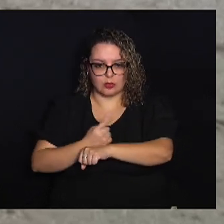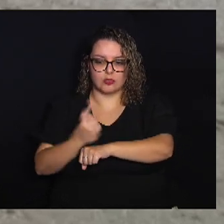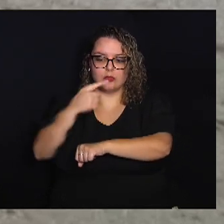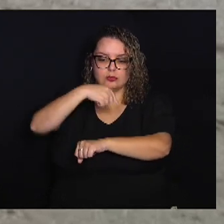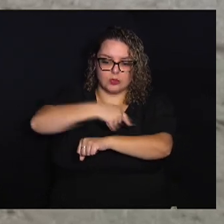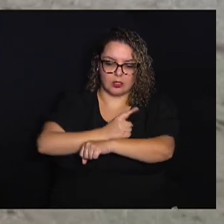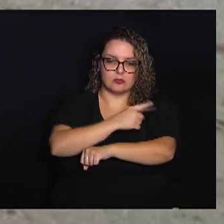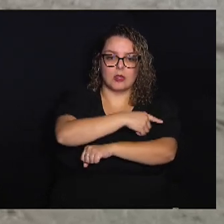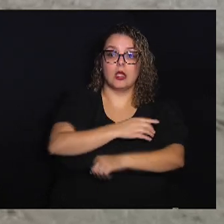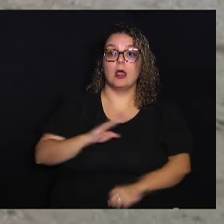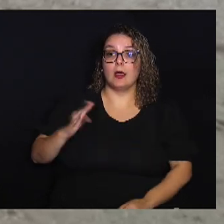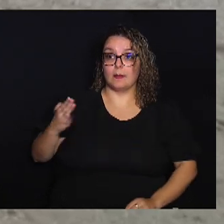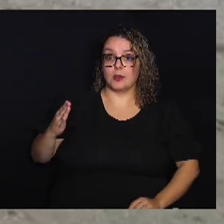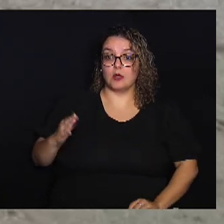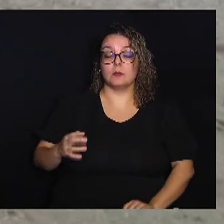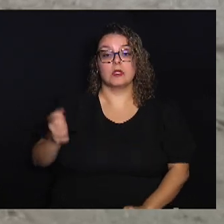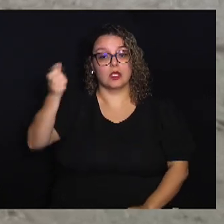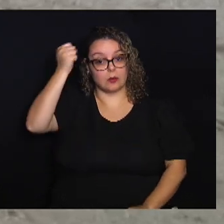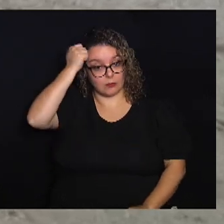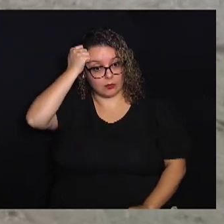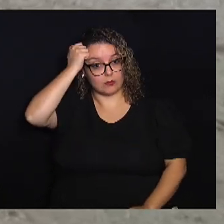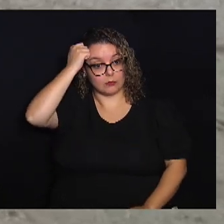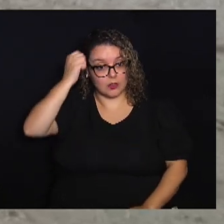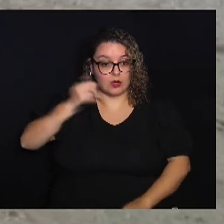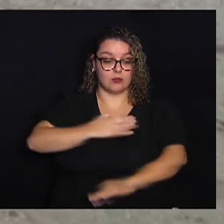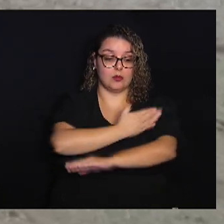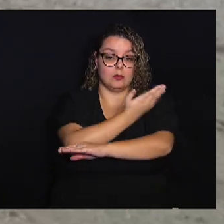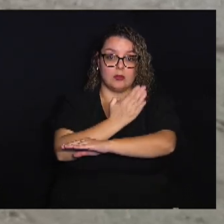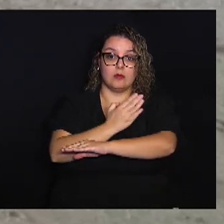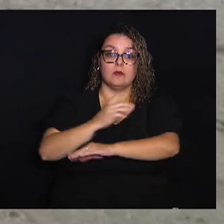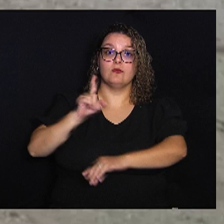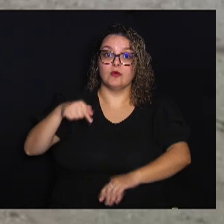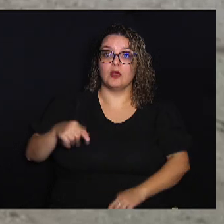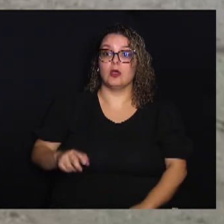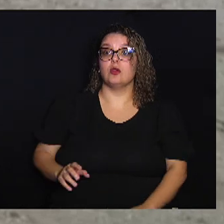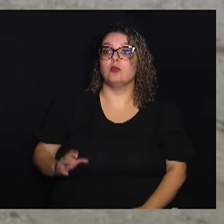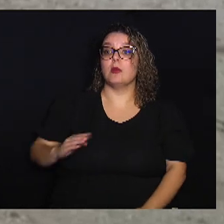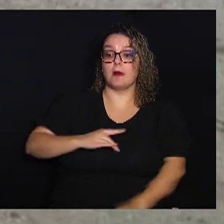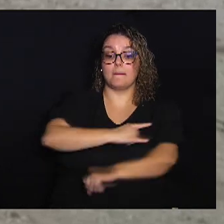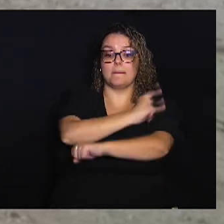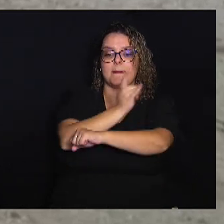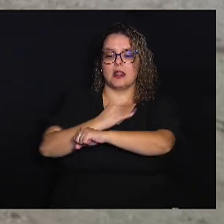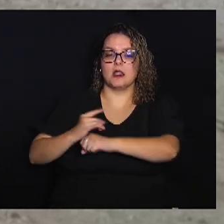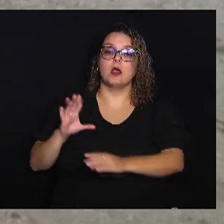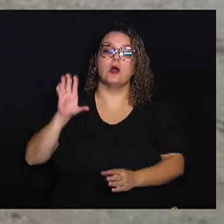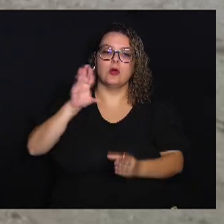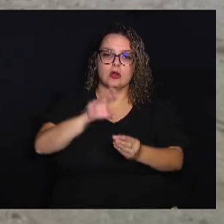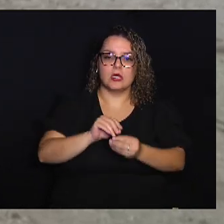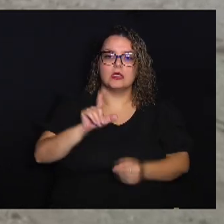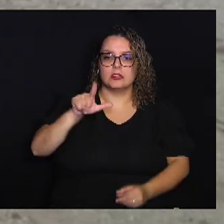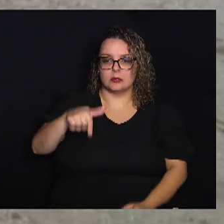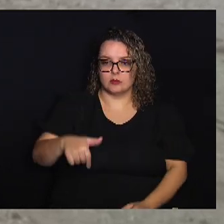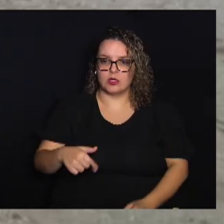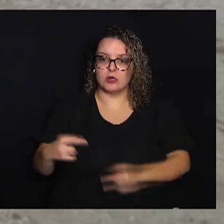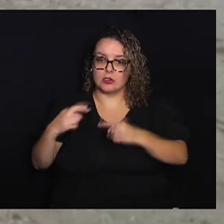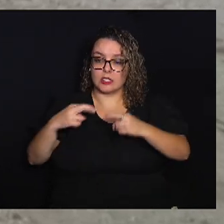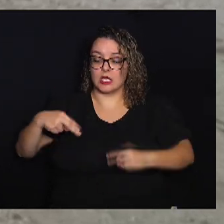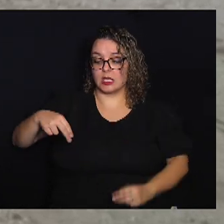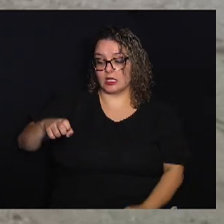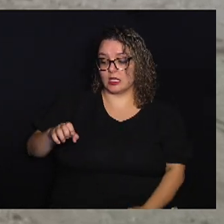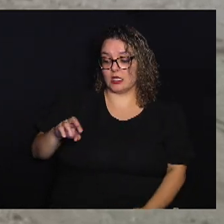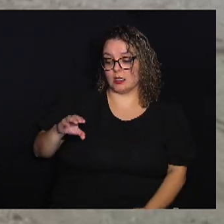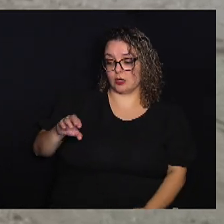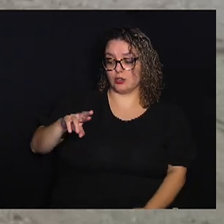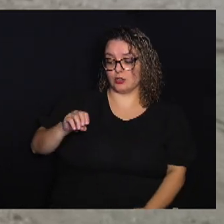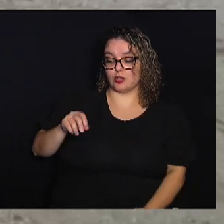Towner relatou que a culpada pela morte do tubarão foi uma orca. Ela chegou à conclusão após a realização de uma necrópsia no